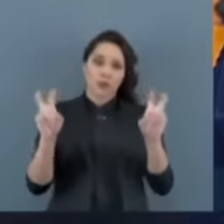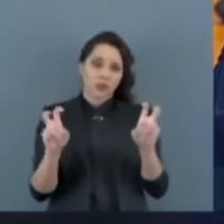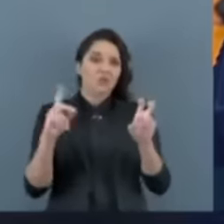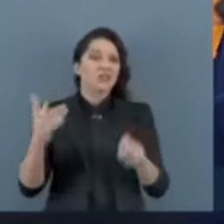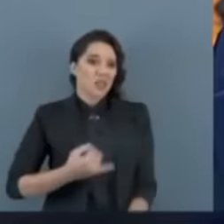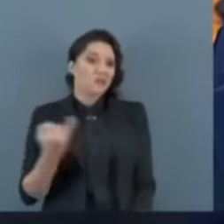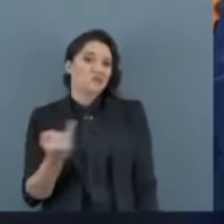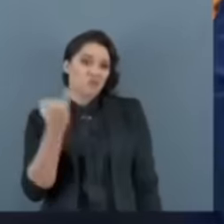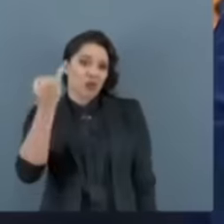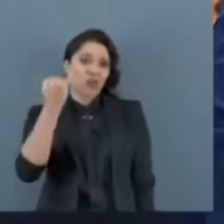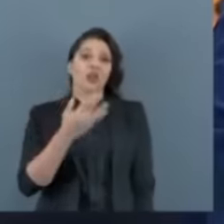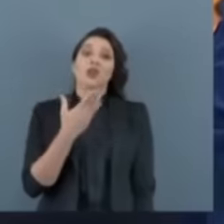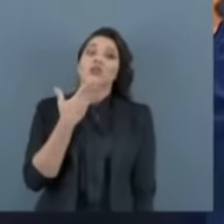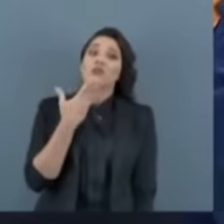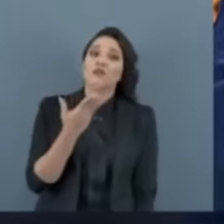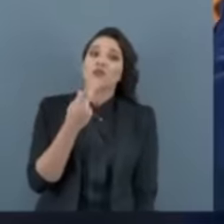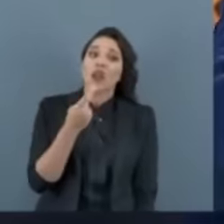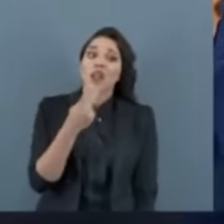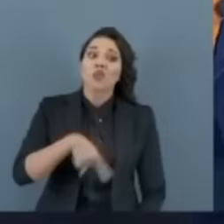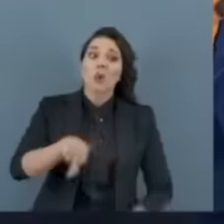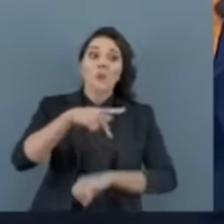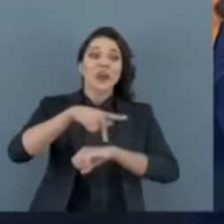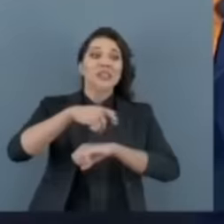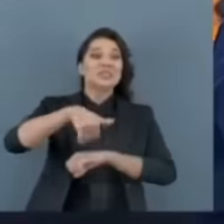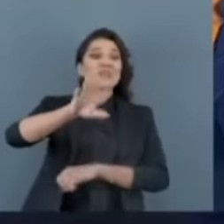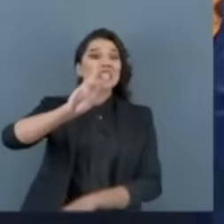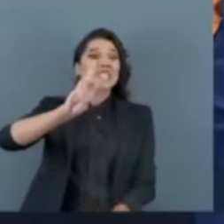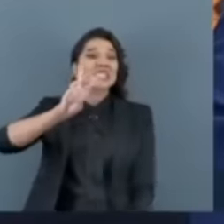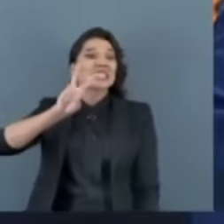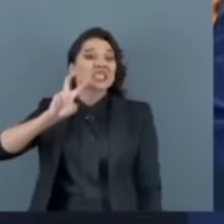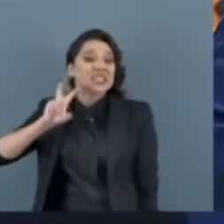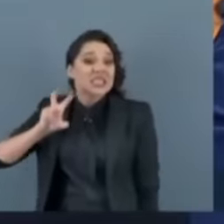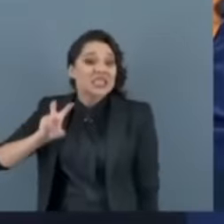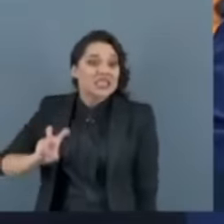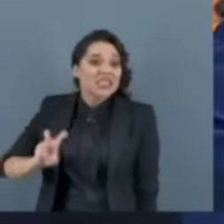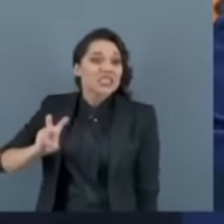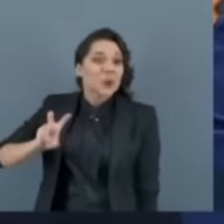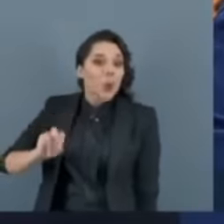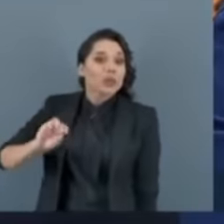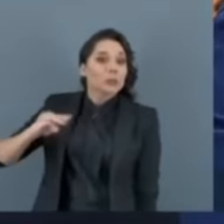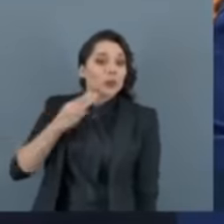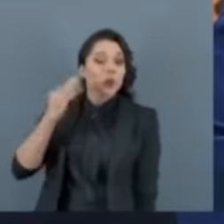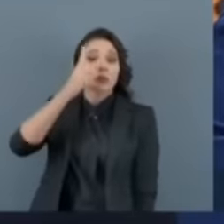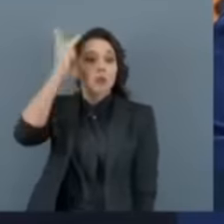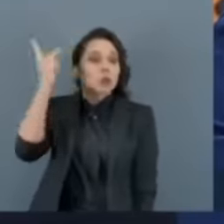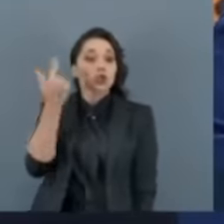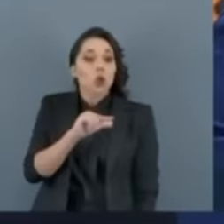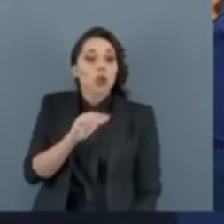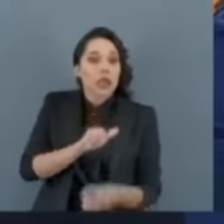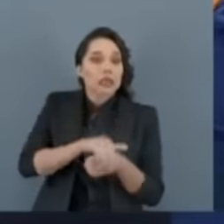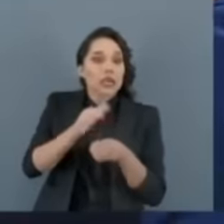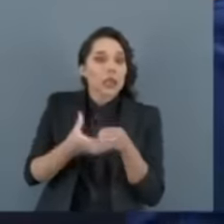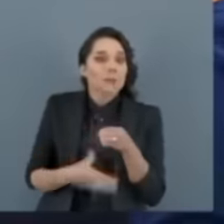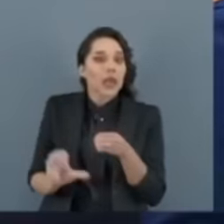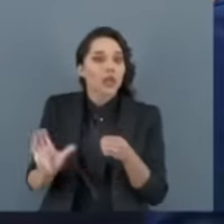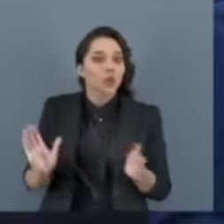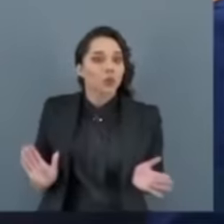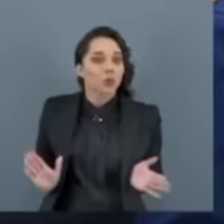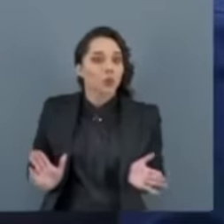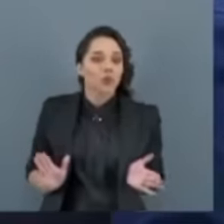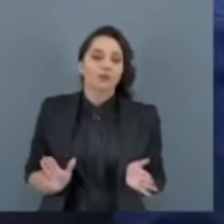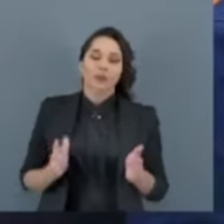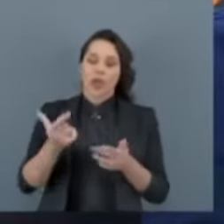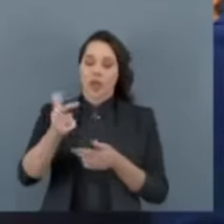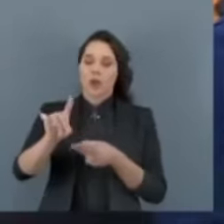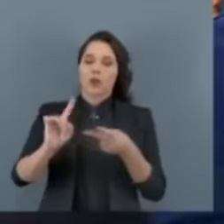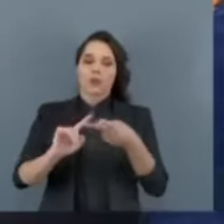extremamente importante. Estou falando com um país que mais de 50 milhões de brasileiros não tem saneamento básico. Isso é saúde pública. E uma parte que eu queria entrar aqui também com a